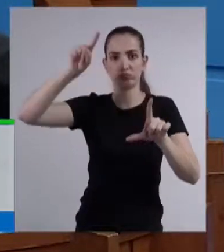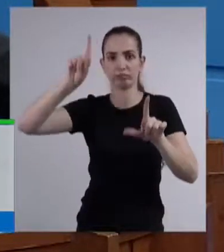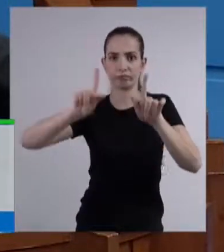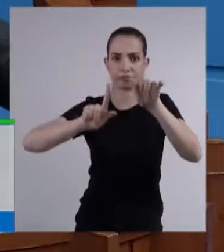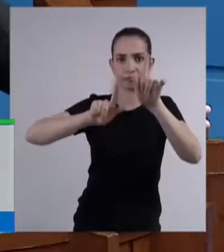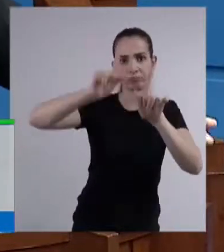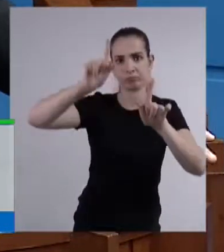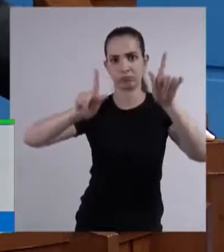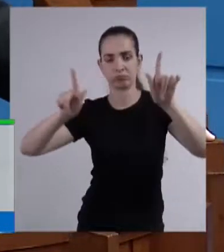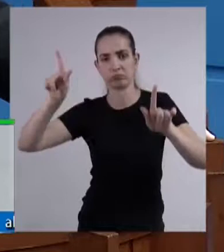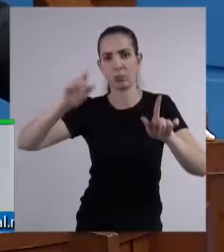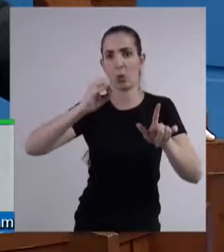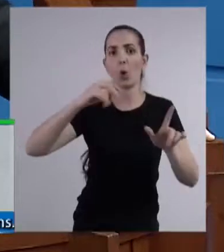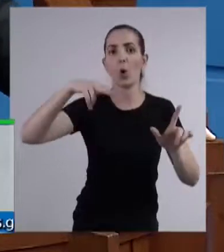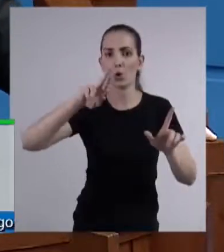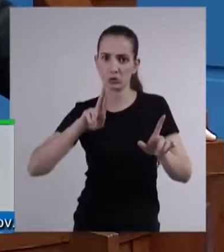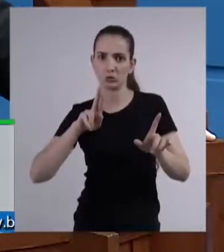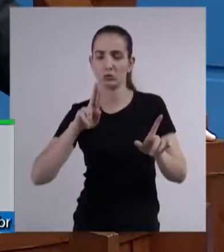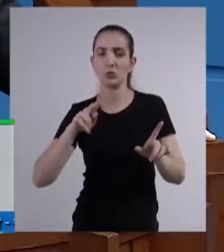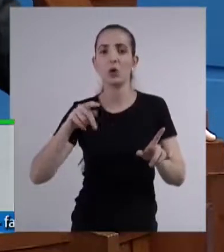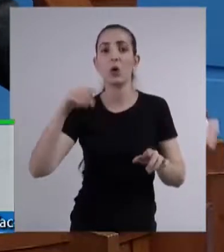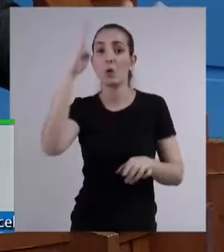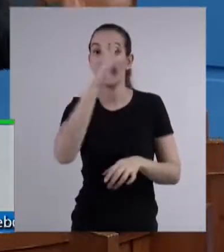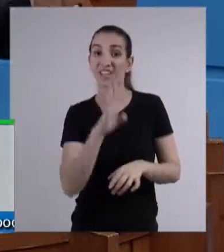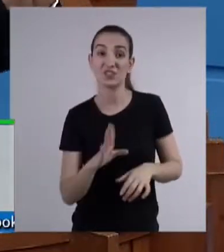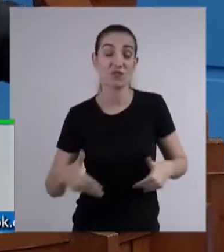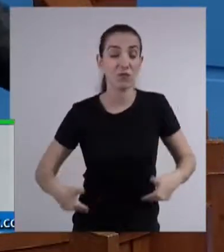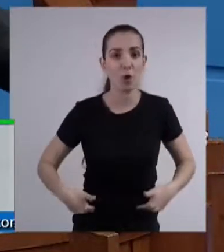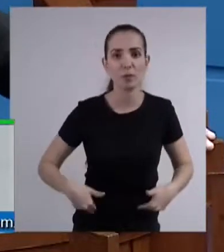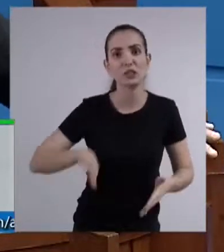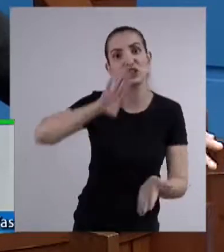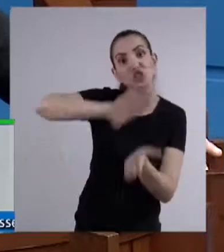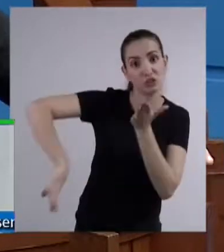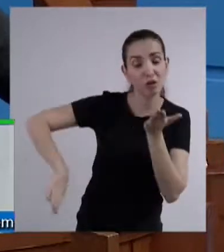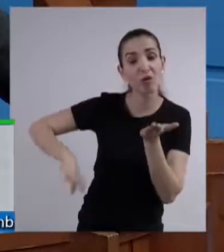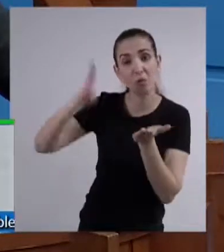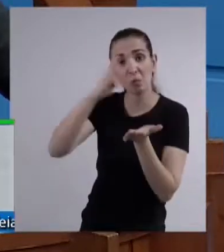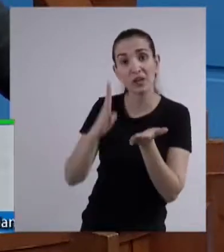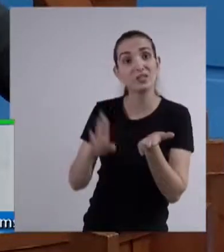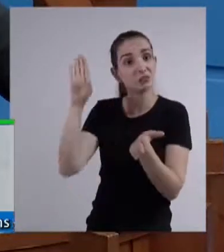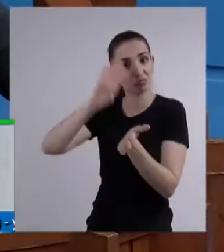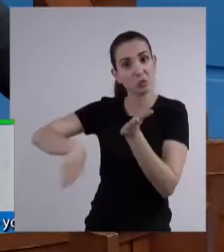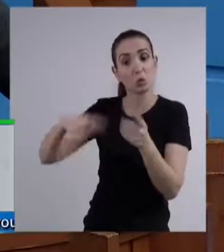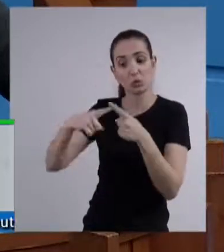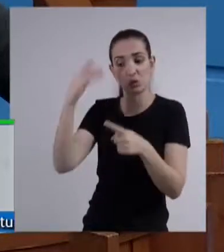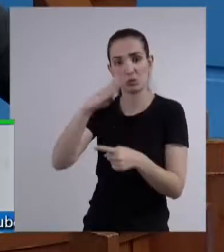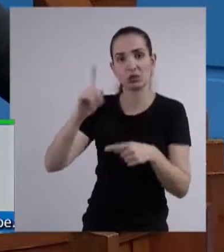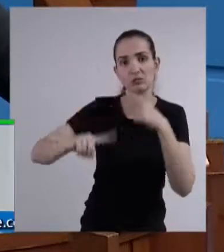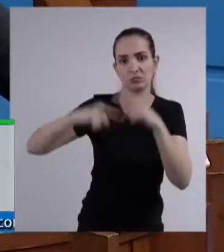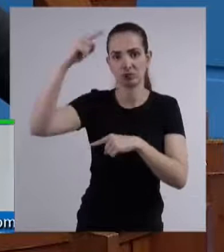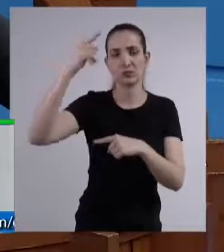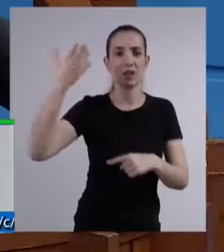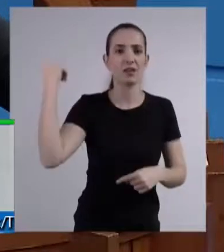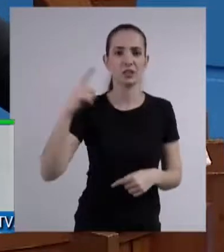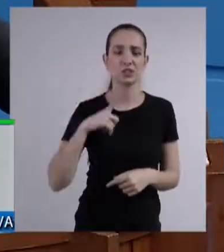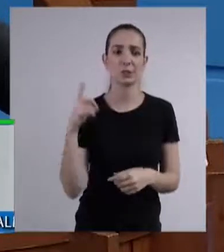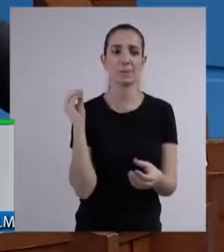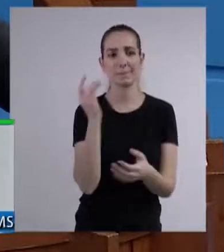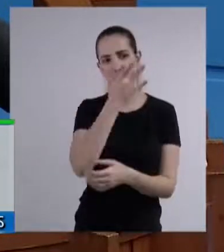Nós vivíamos uma situação de pleno emprego, com apenas 4% de desempregados no